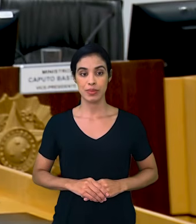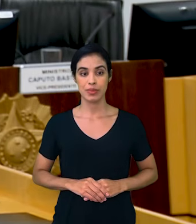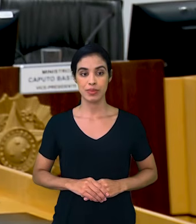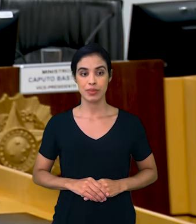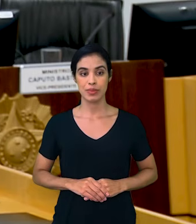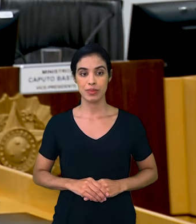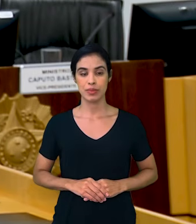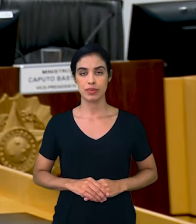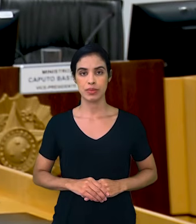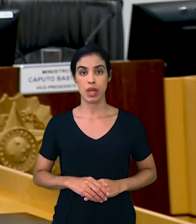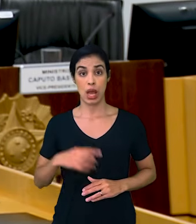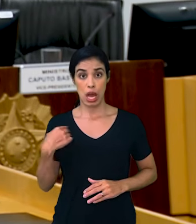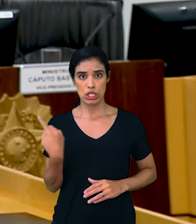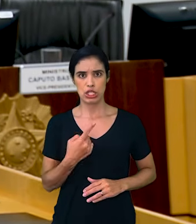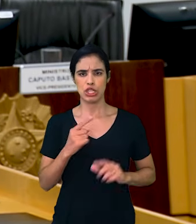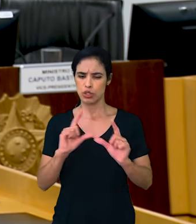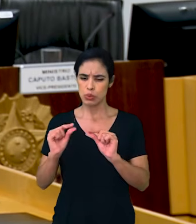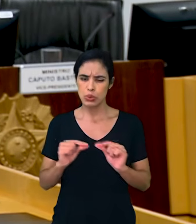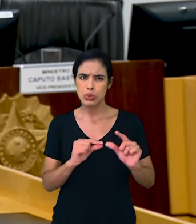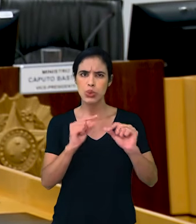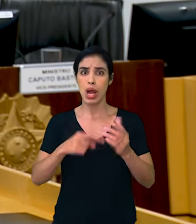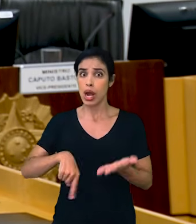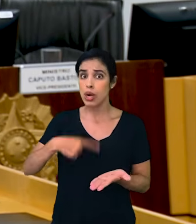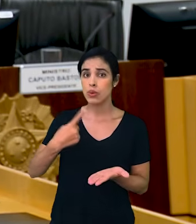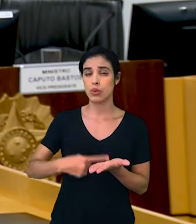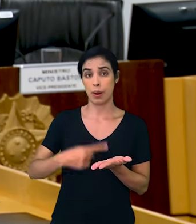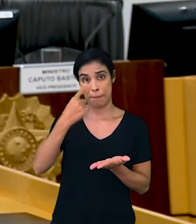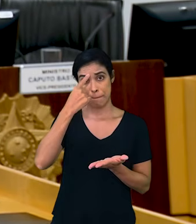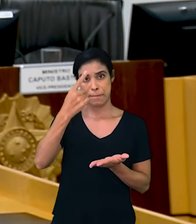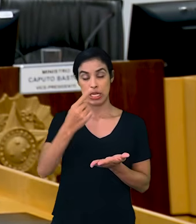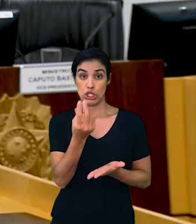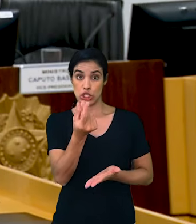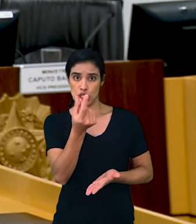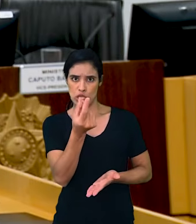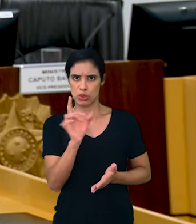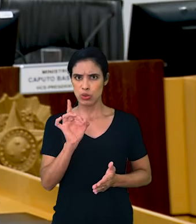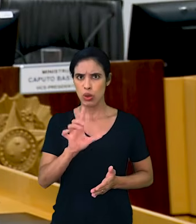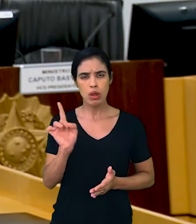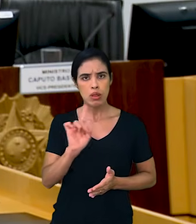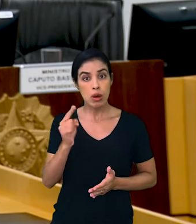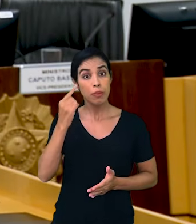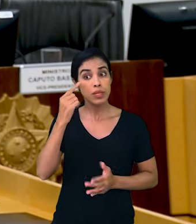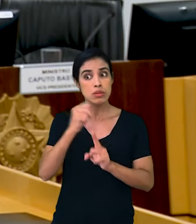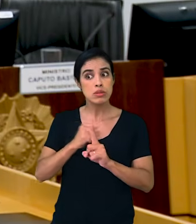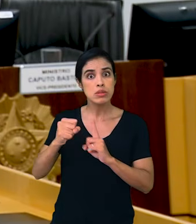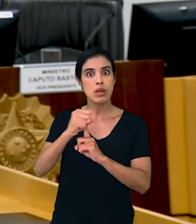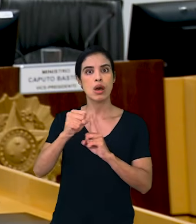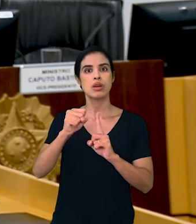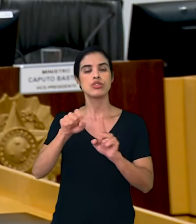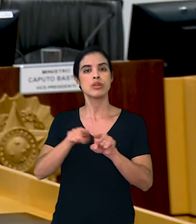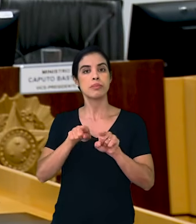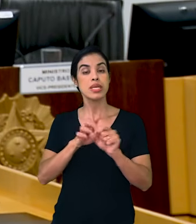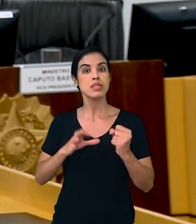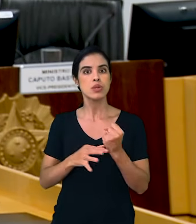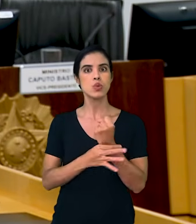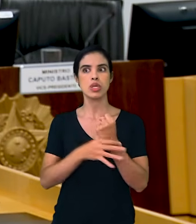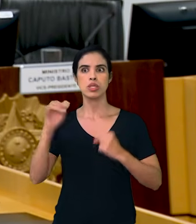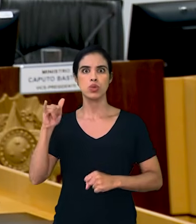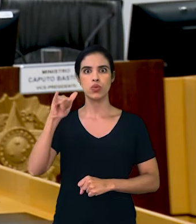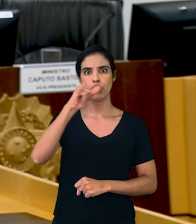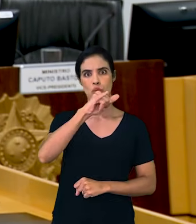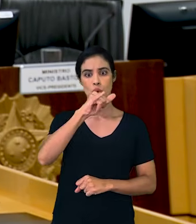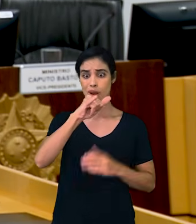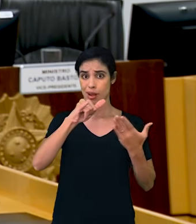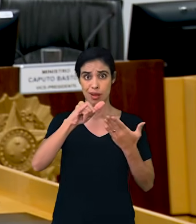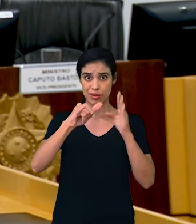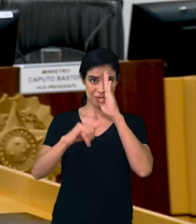só pensando em ganhos financeiros, é também pensando em uma sociedade, pensando na segurança de voo, que é a nossa